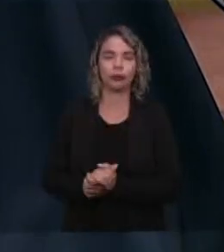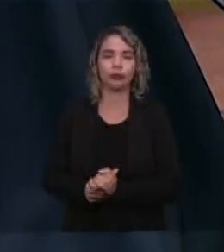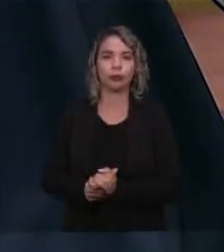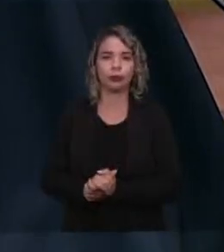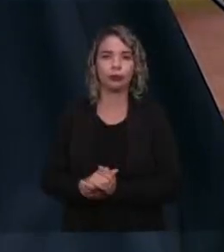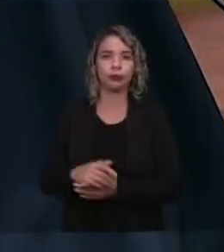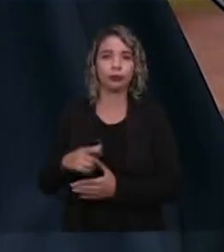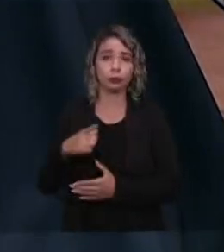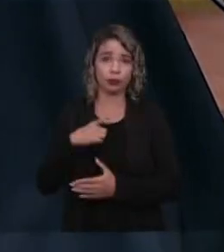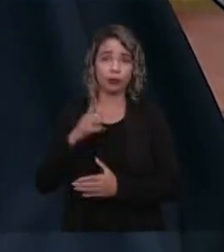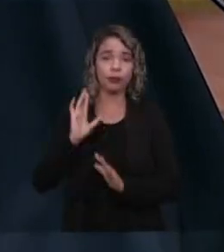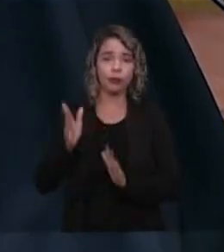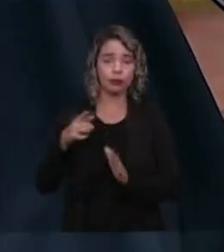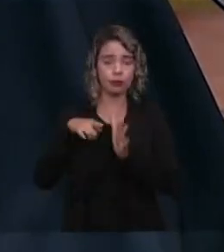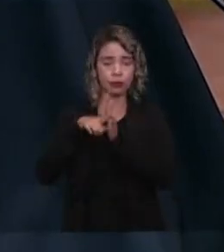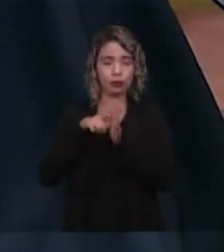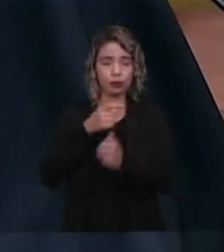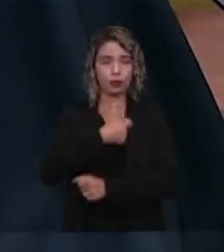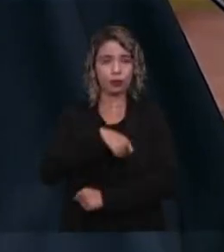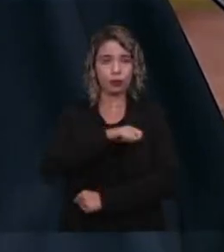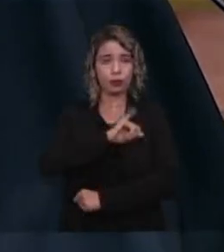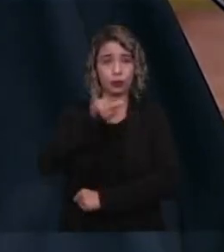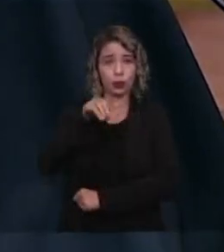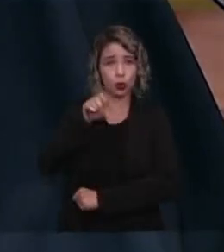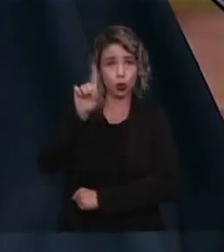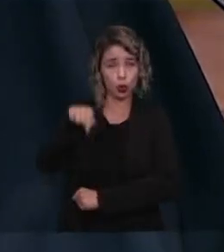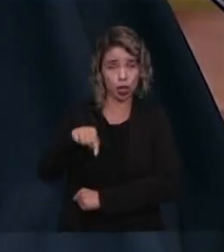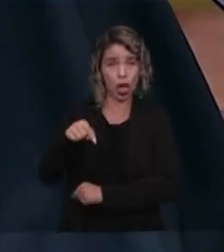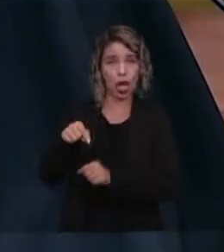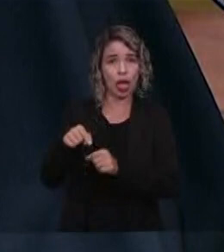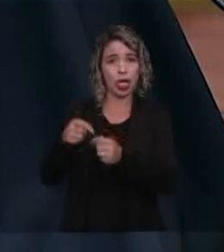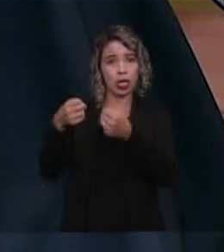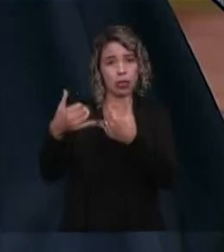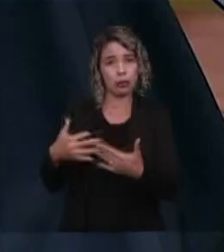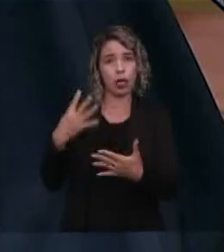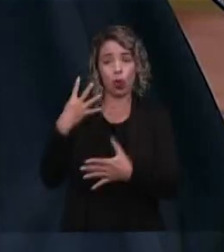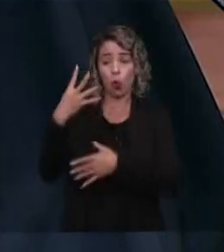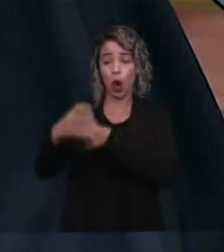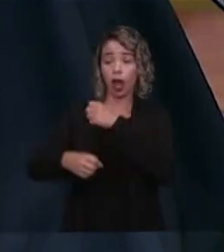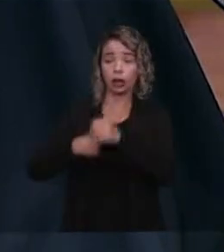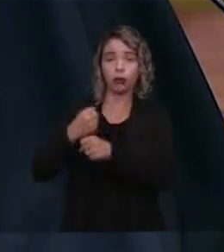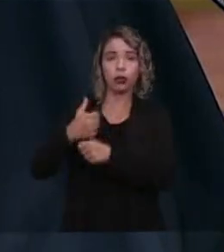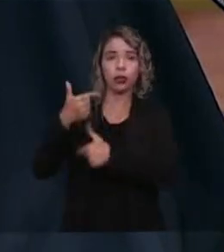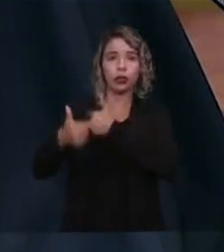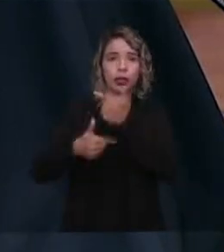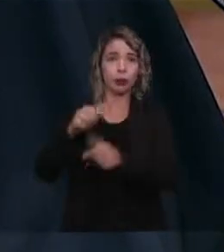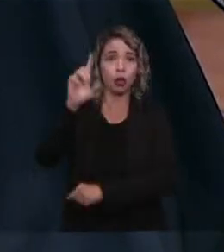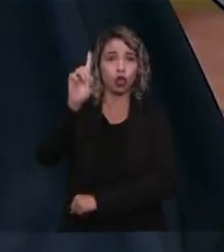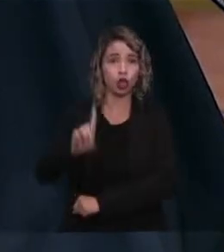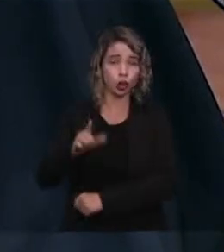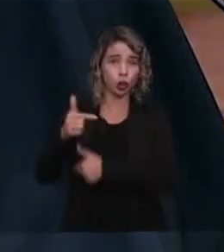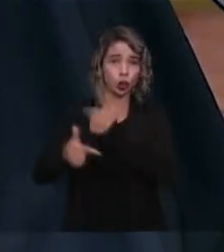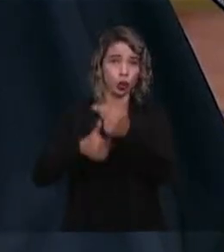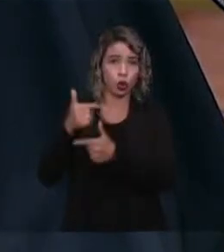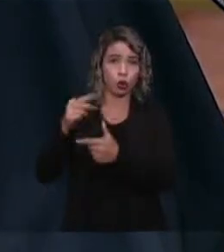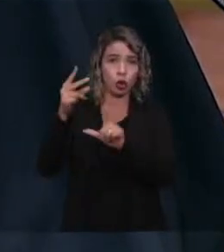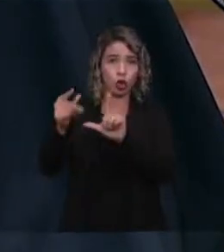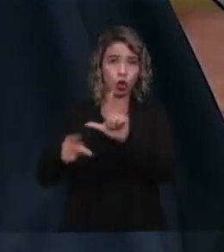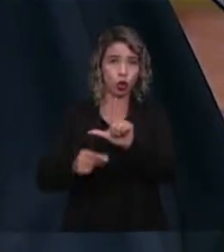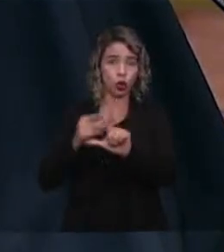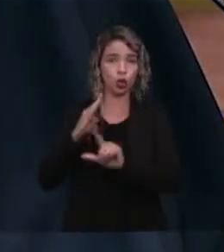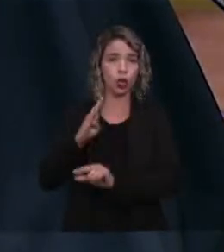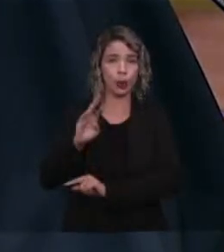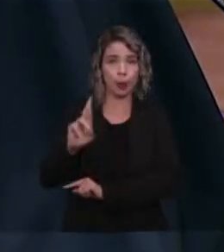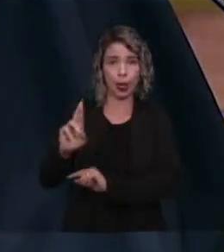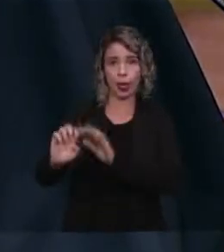inquérito 3.883, José Zonins afirma que, nos 4 anos em que esteve à frente da Diretoria de Operações e Logística da